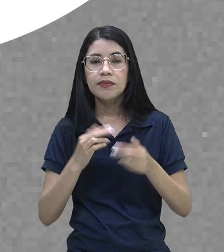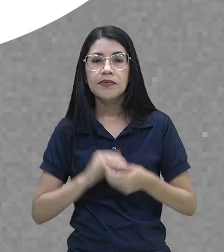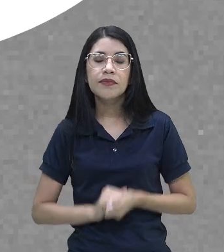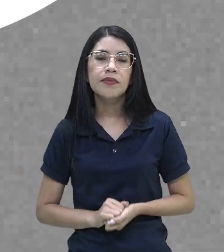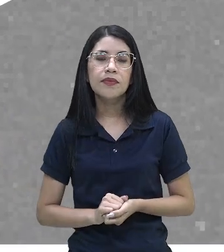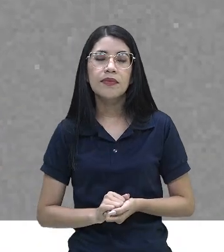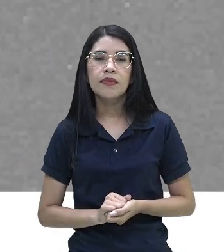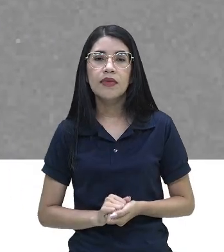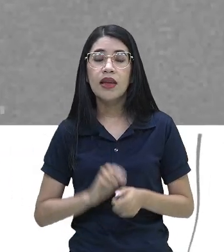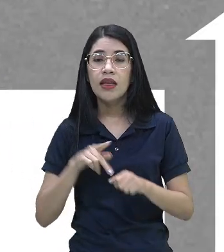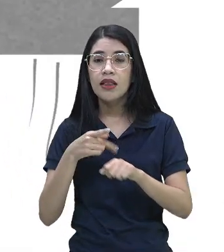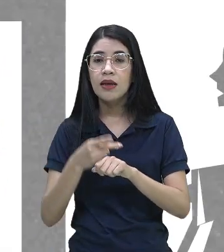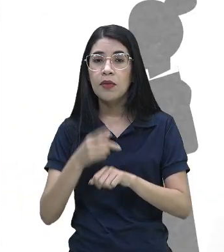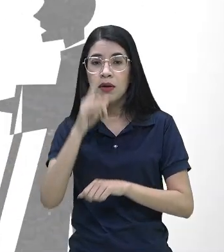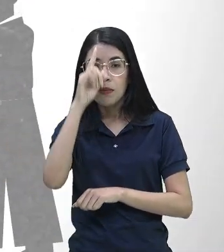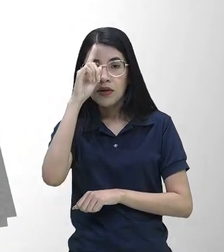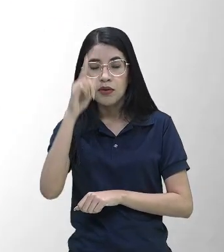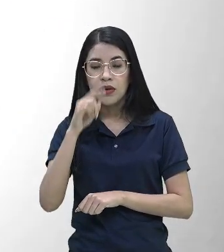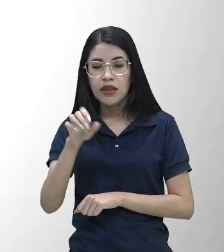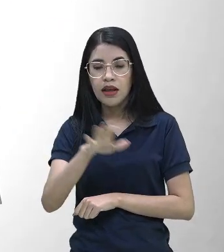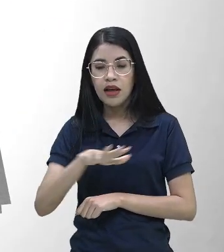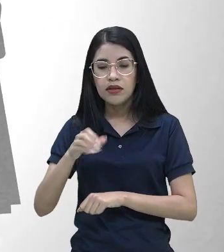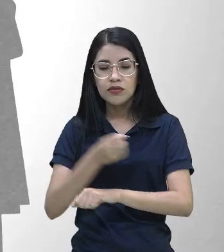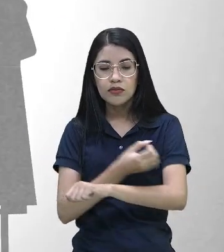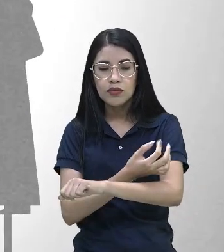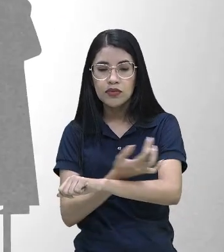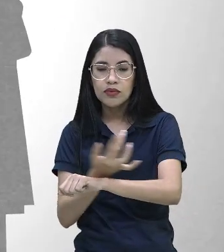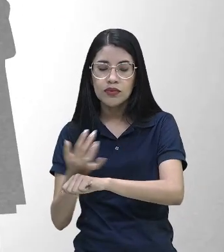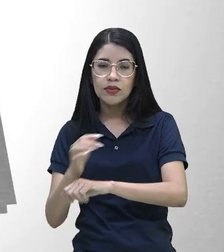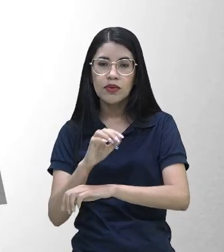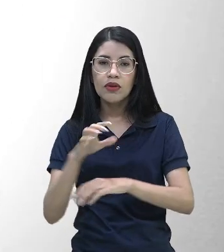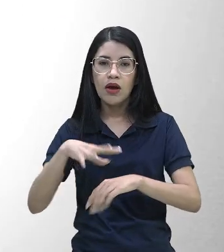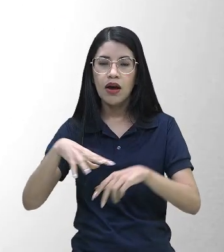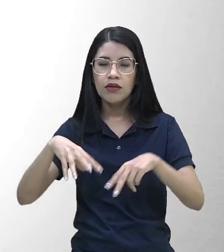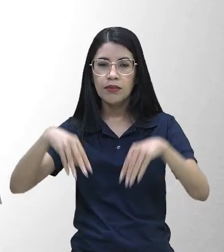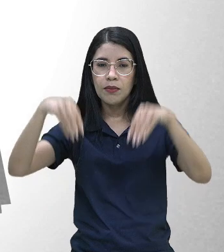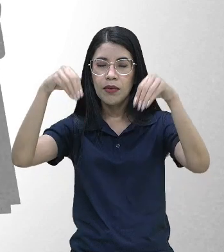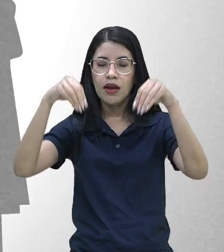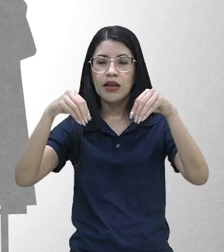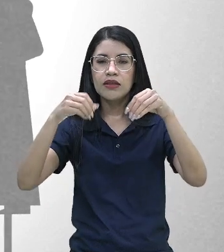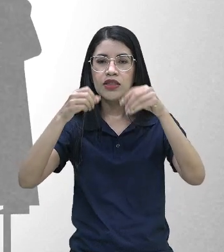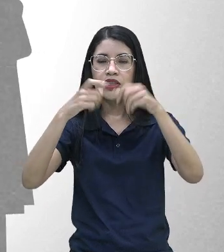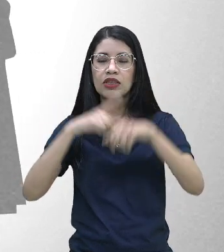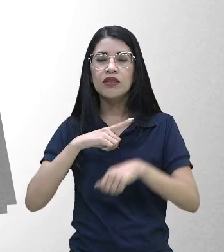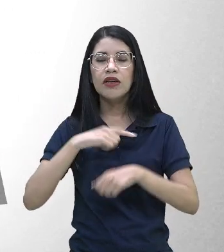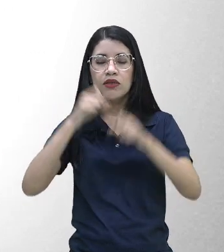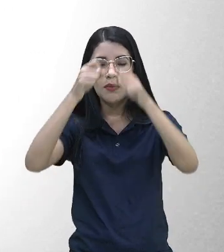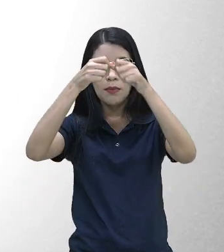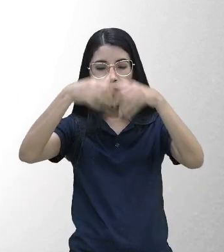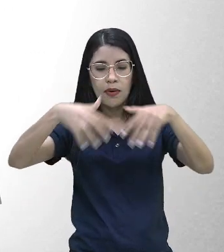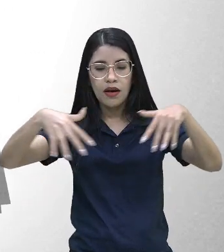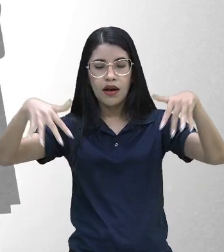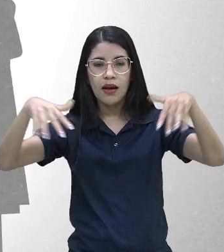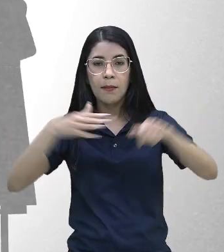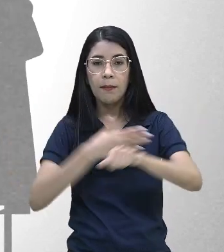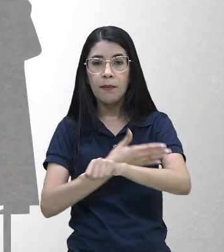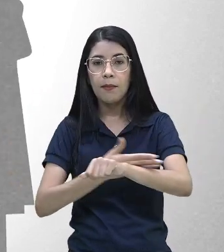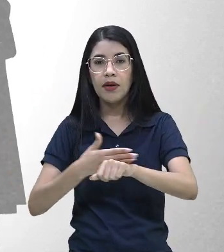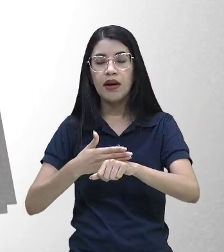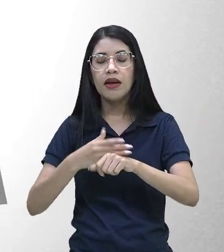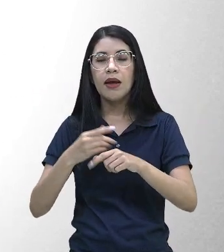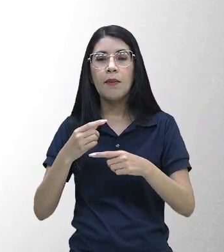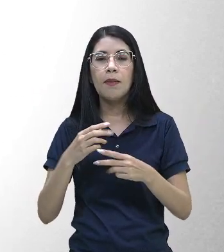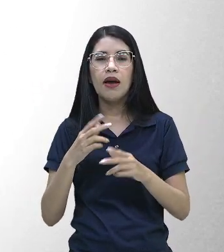Depois, ordenou que no jardim do palácio fosse armada uma cortina branca contra a luz do sol, de modo que a